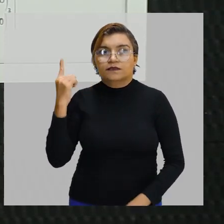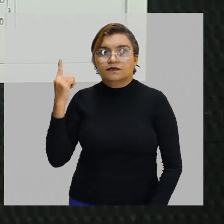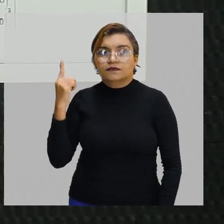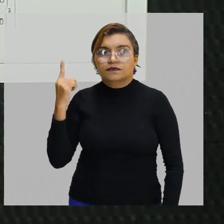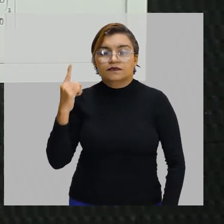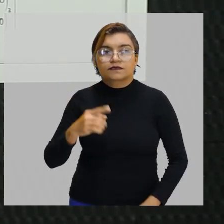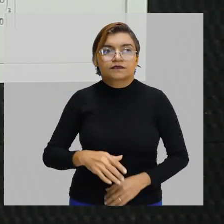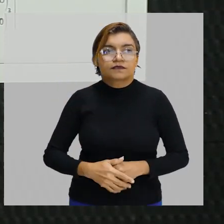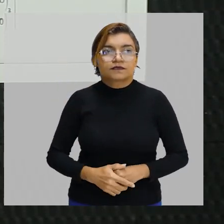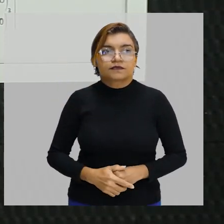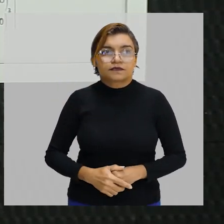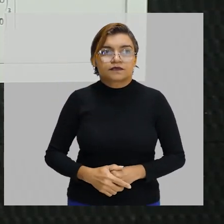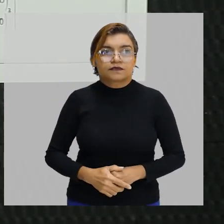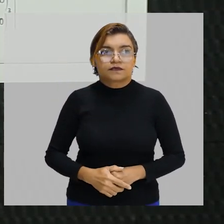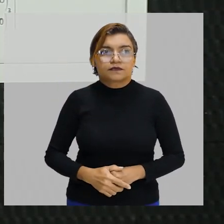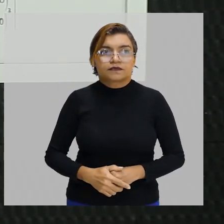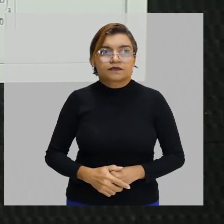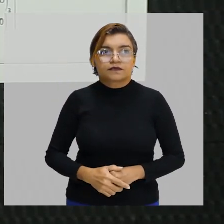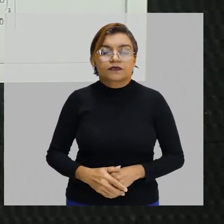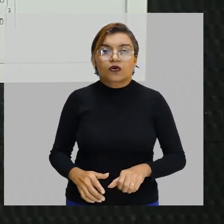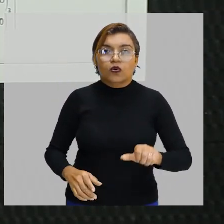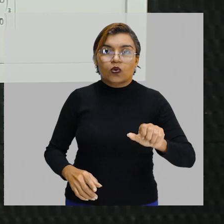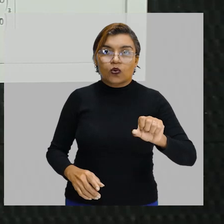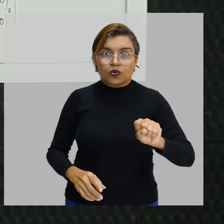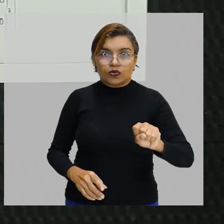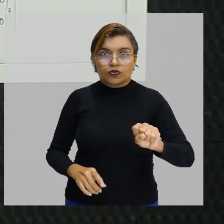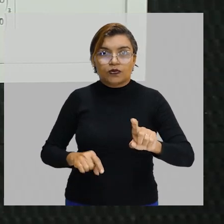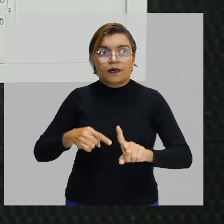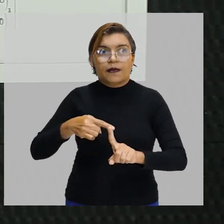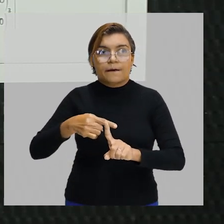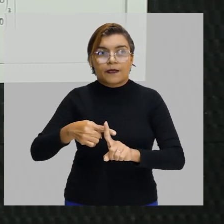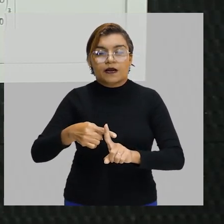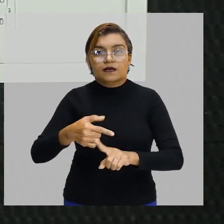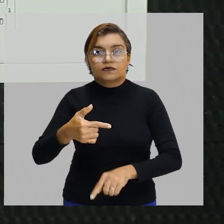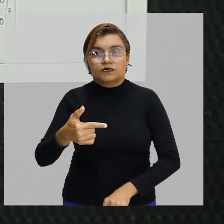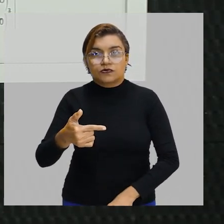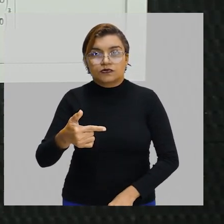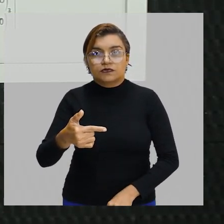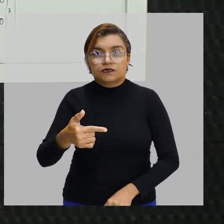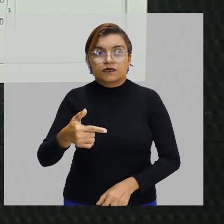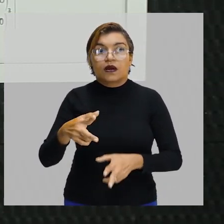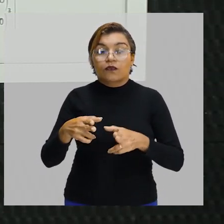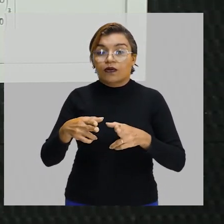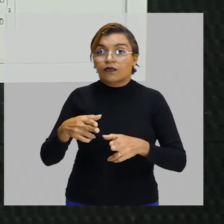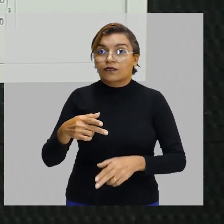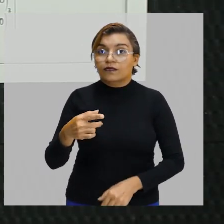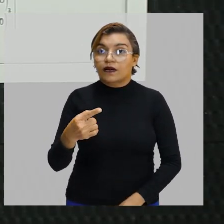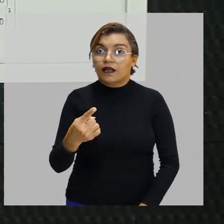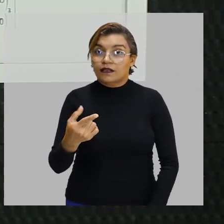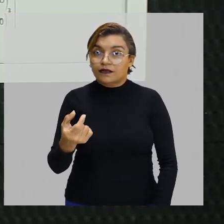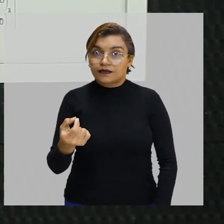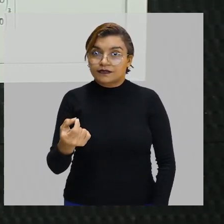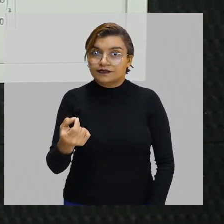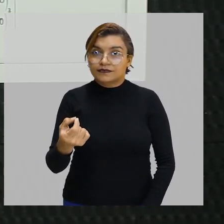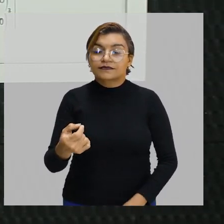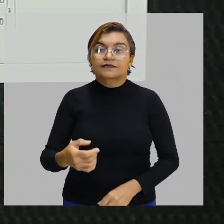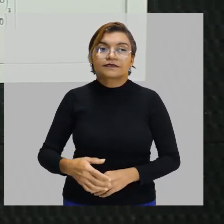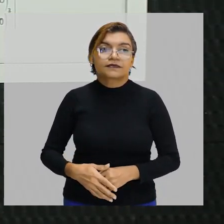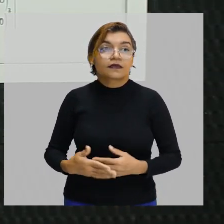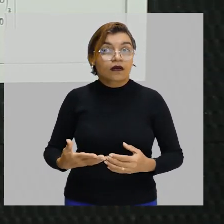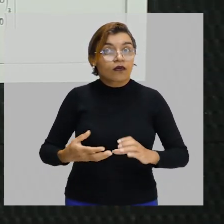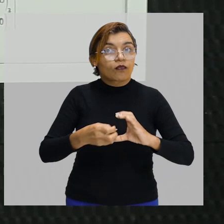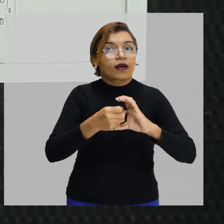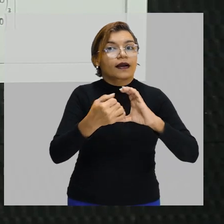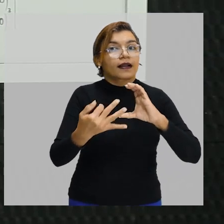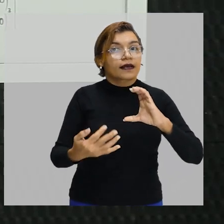1 por menos 2 dá menos 2. Vem para cá mais 2. Então, esse aqui vai ser igual a 10. Então, a propriedade,